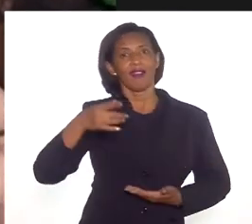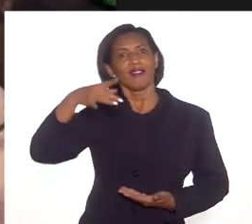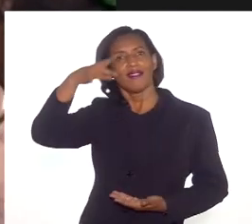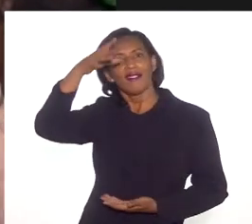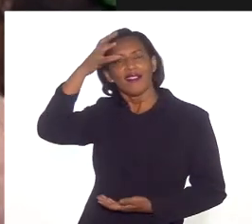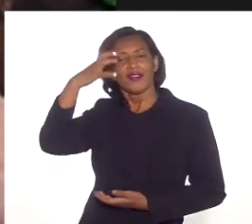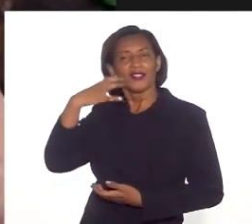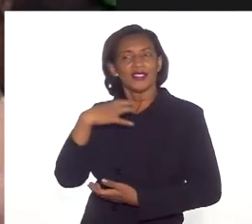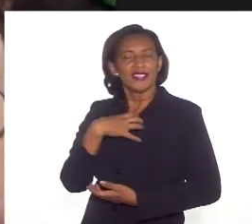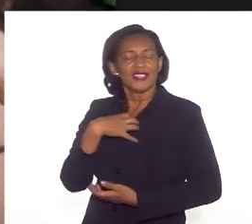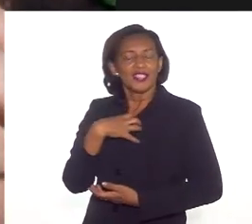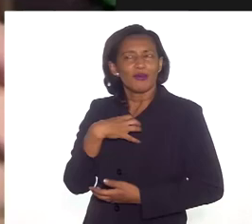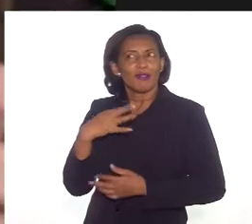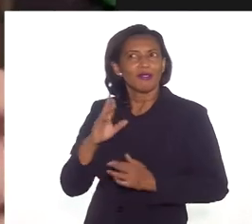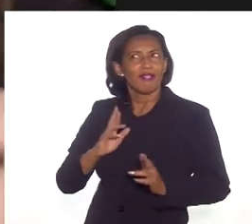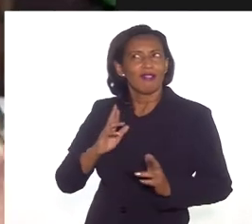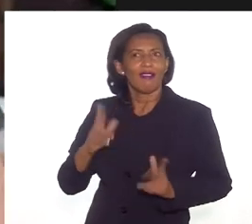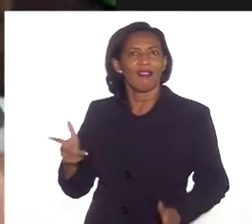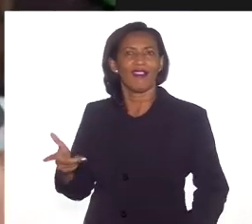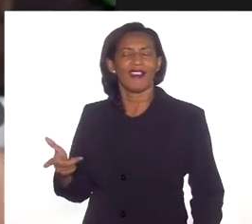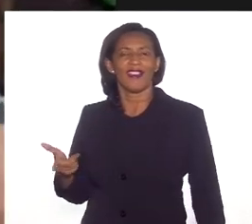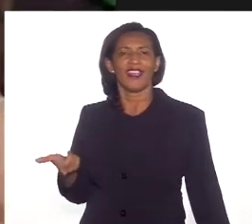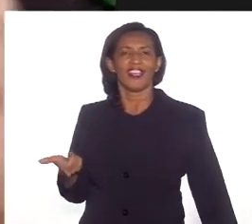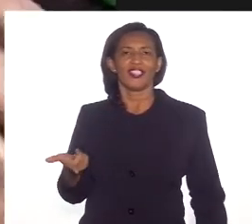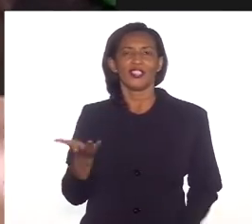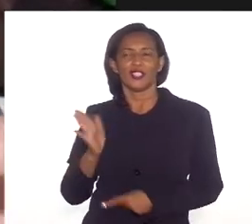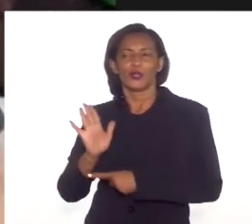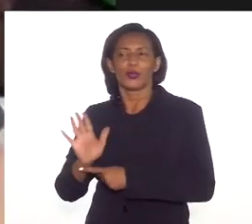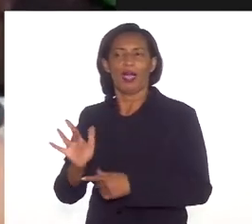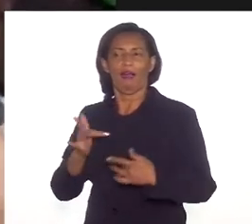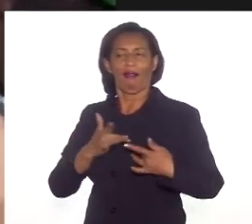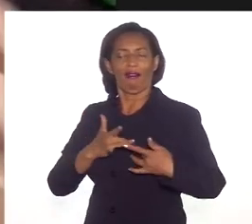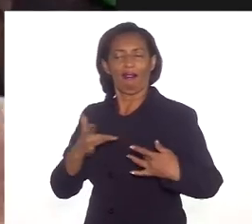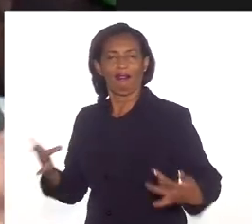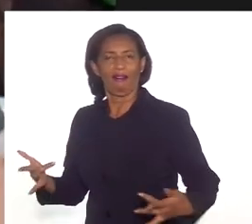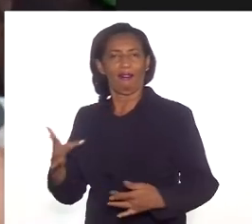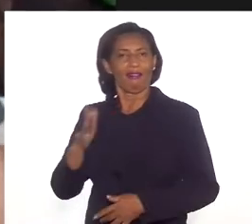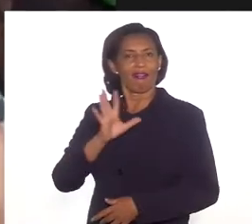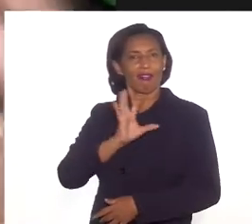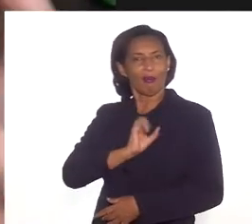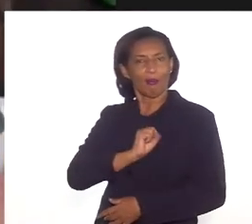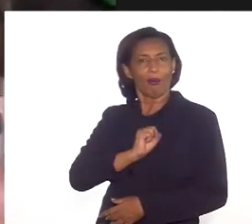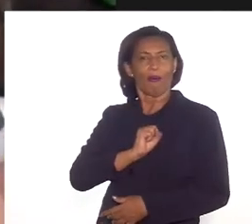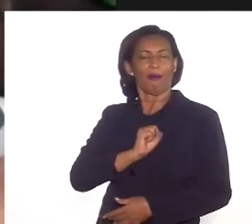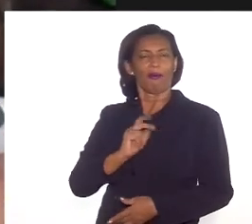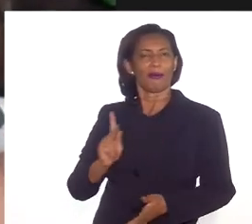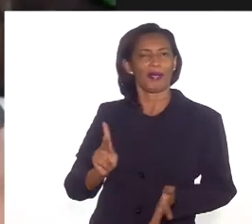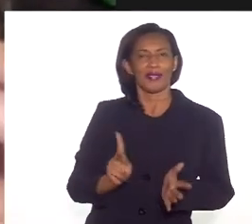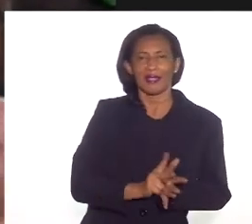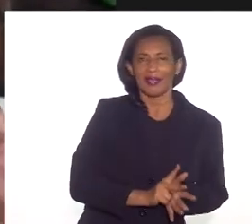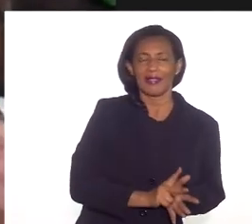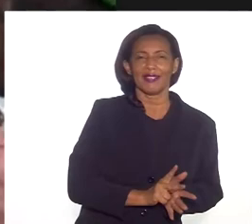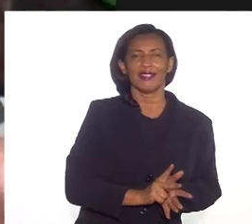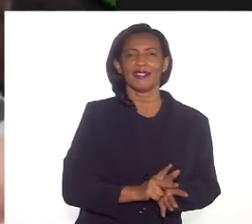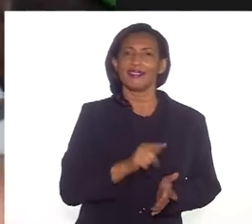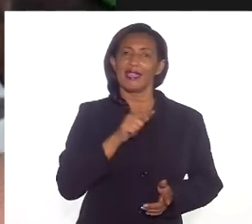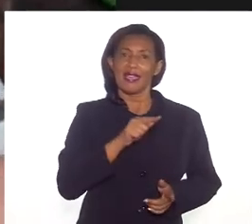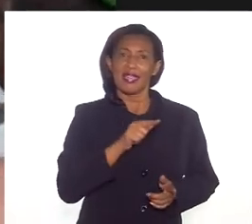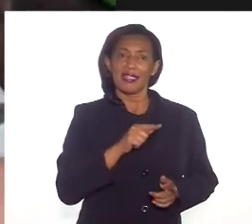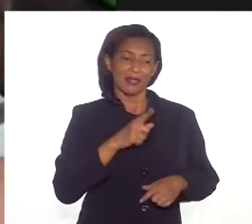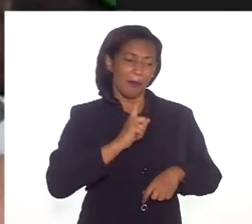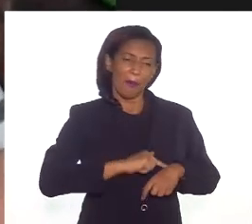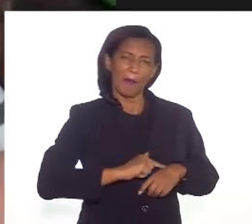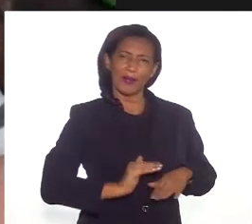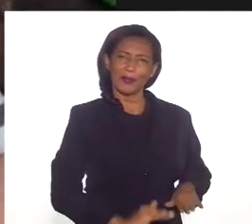aprende sentimentos interessantes de solidariedade, de afeto, de pertencimento.